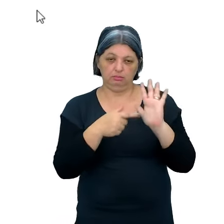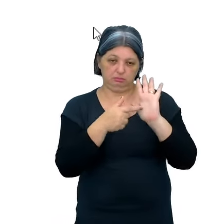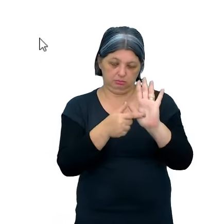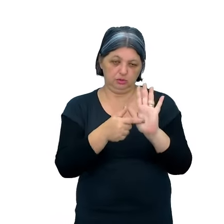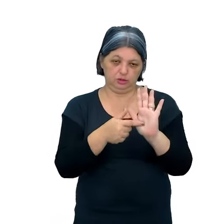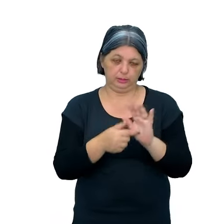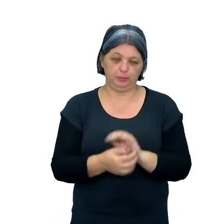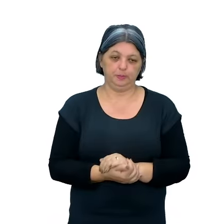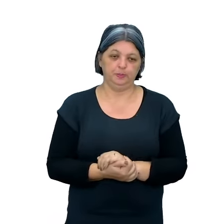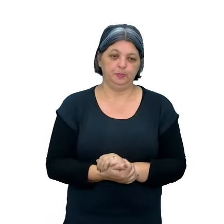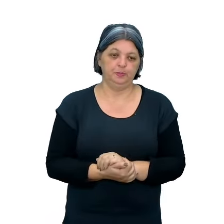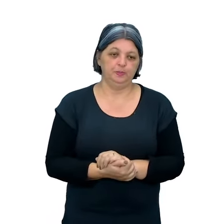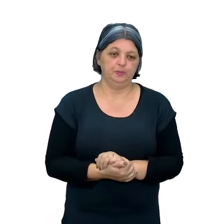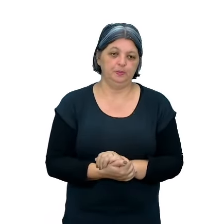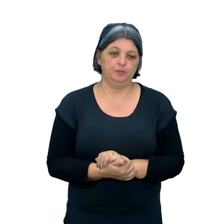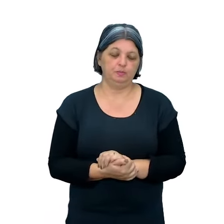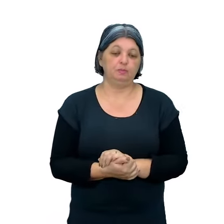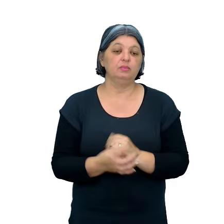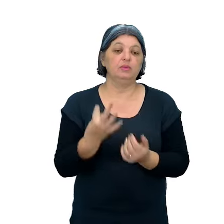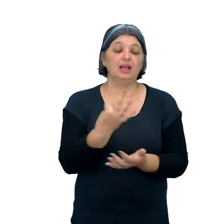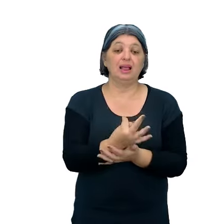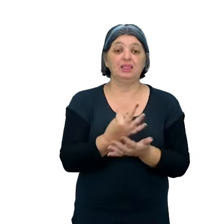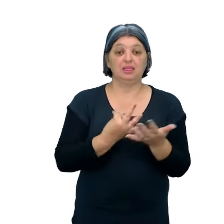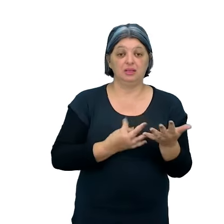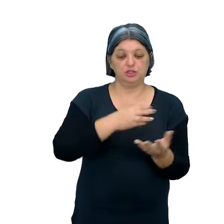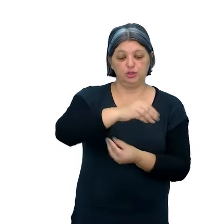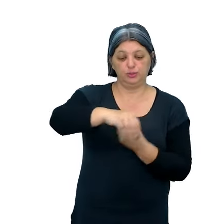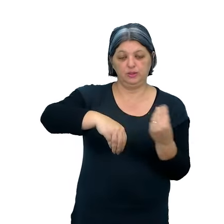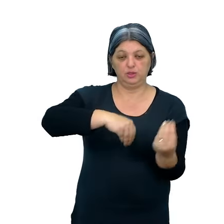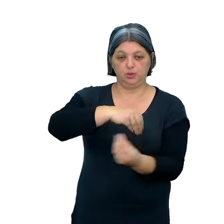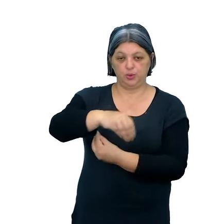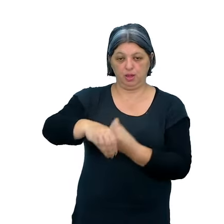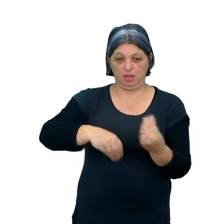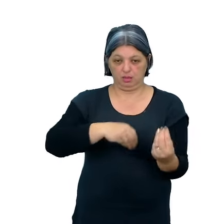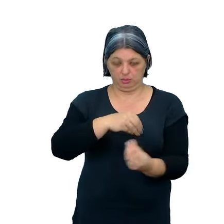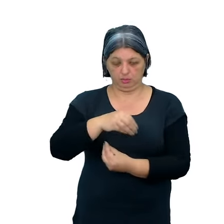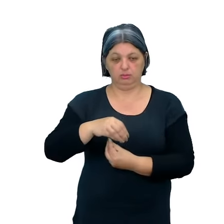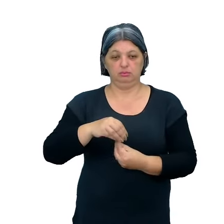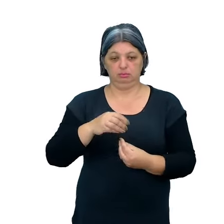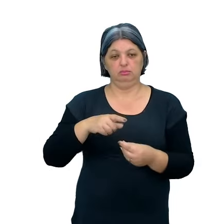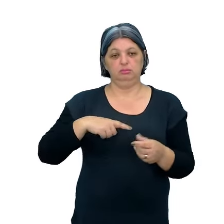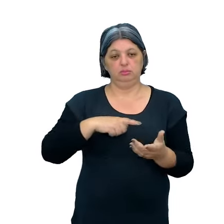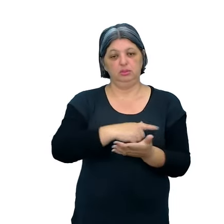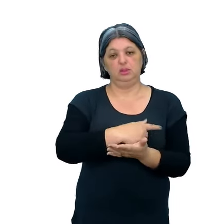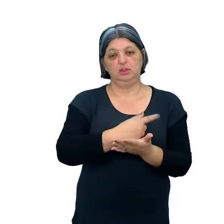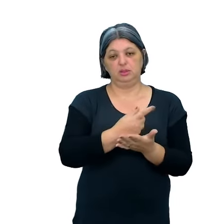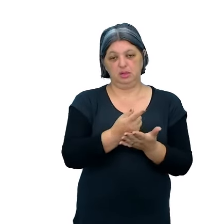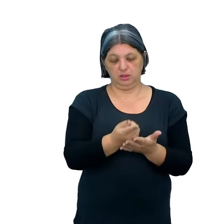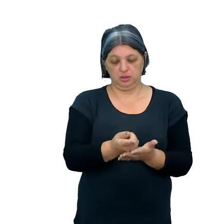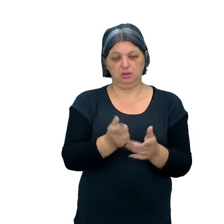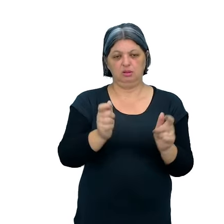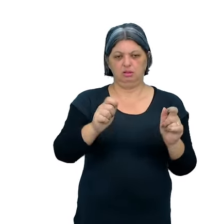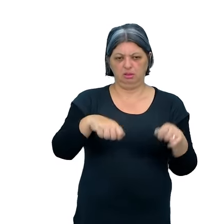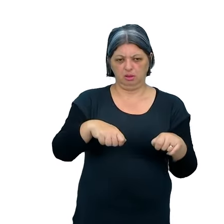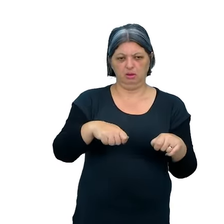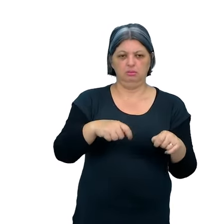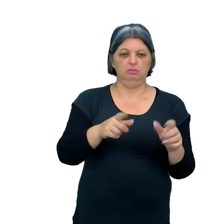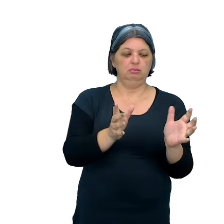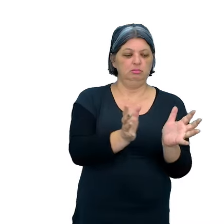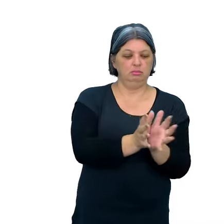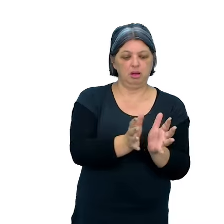Então, são textos, né, mistos, onde aqui dentro dessa questão, esse gênero, né, eles podem estar